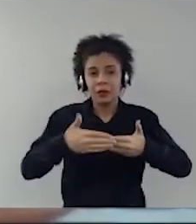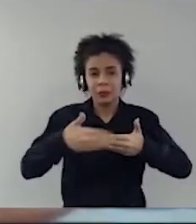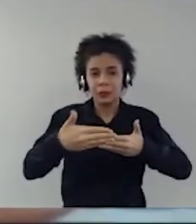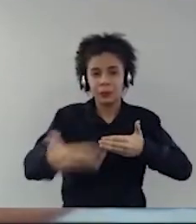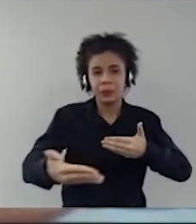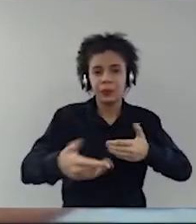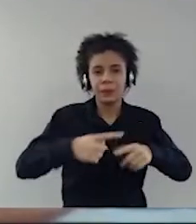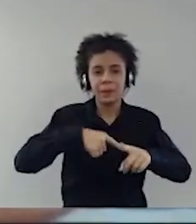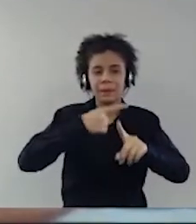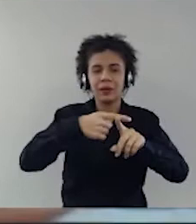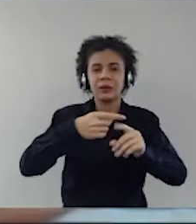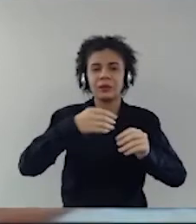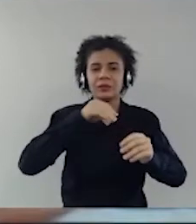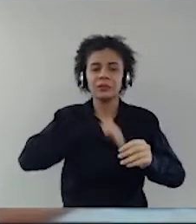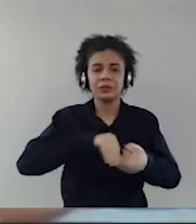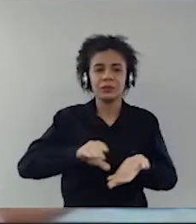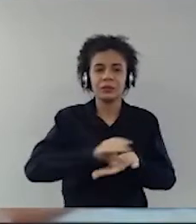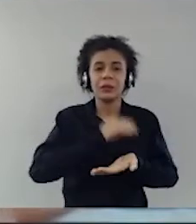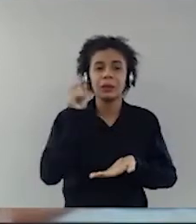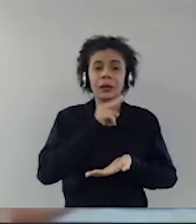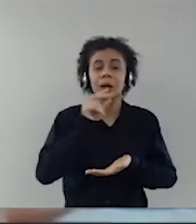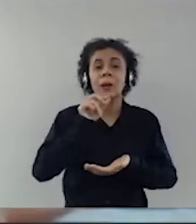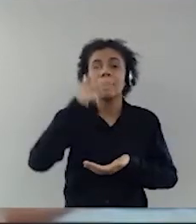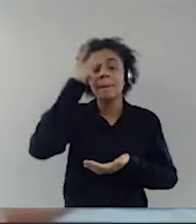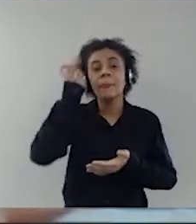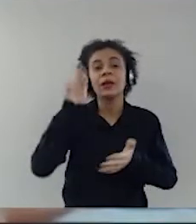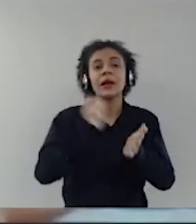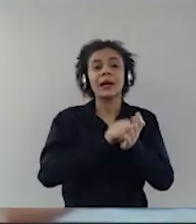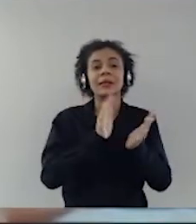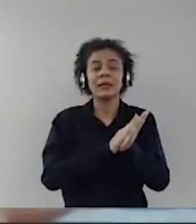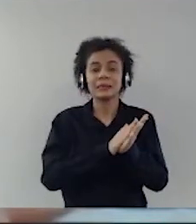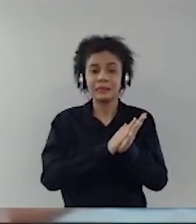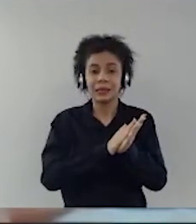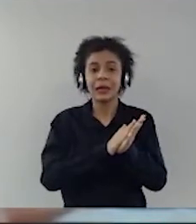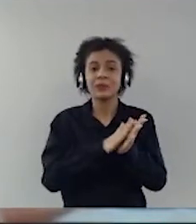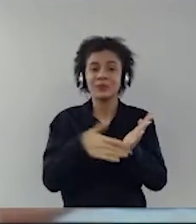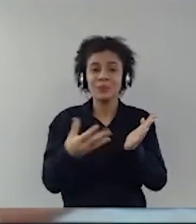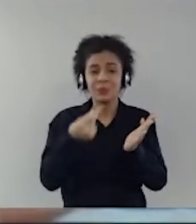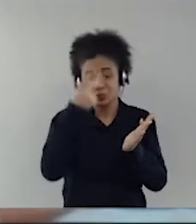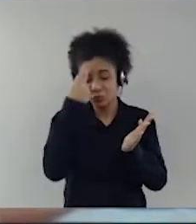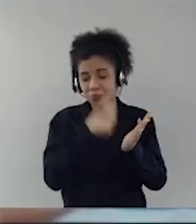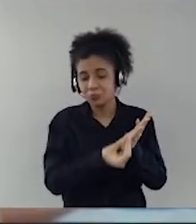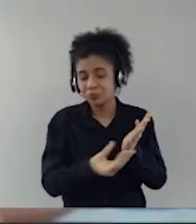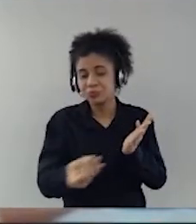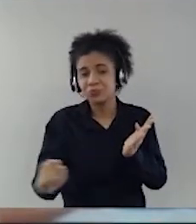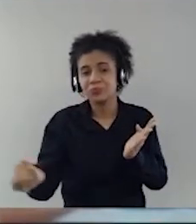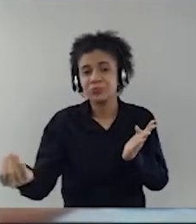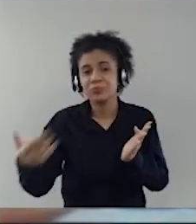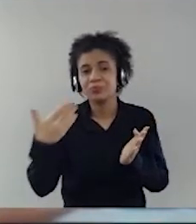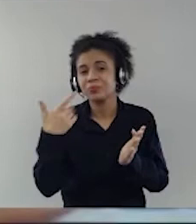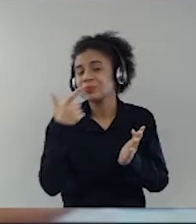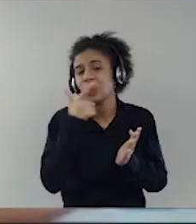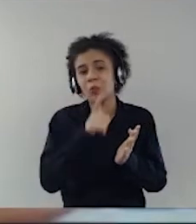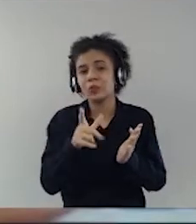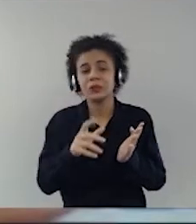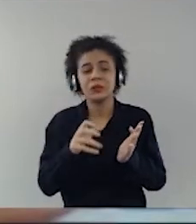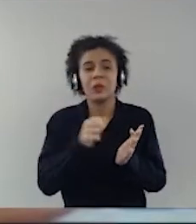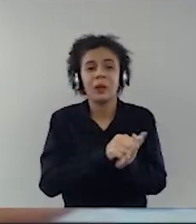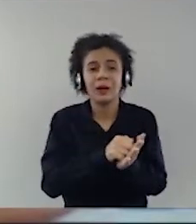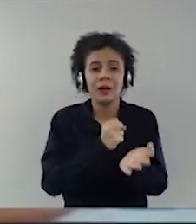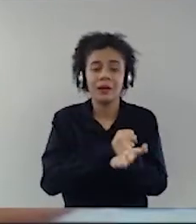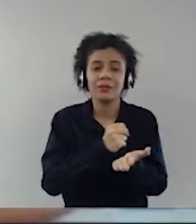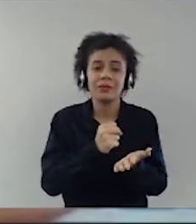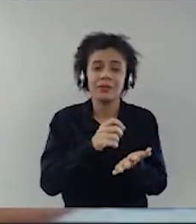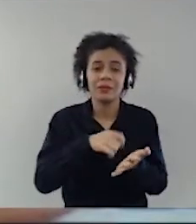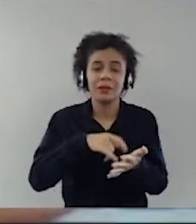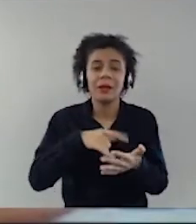auxílio emergencial foi para quem já estava cadastrado. Então, muitas pessoas não conseguiram se cadastrar e